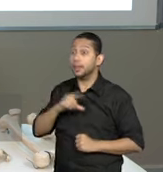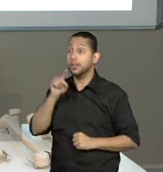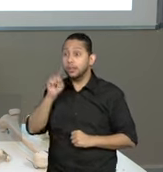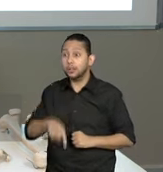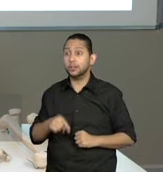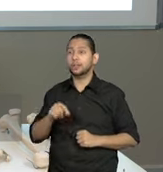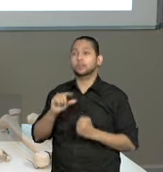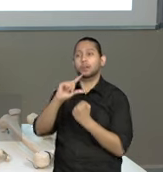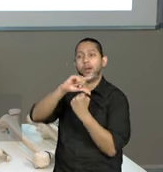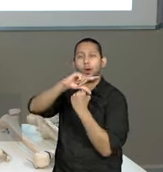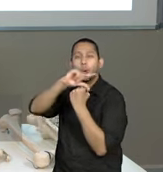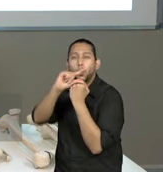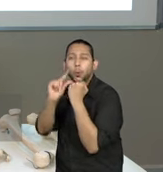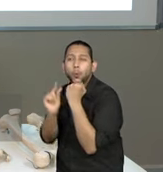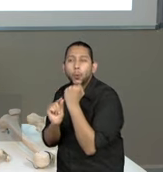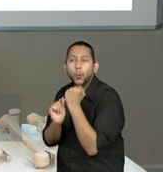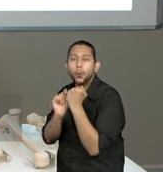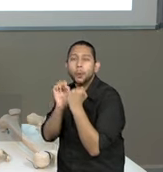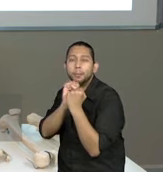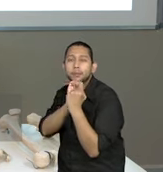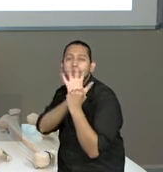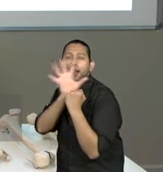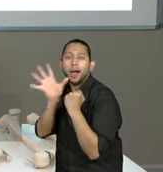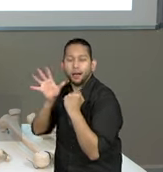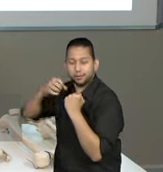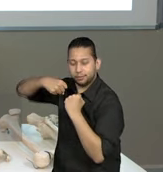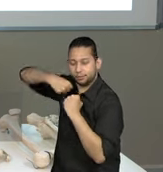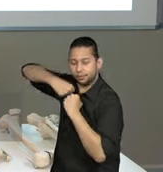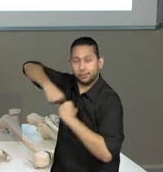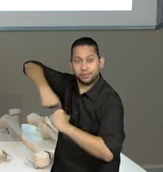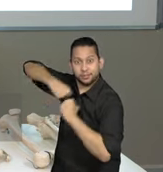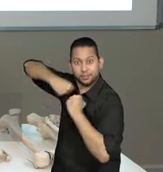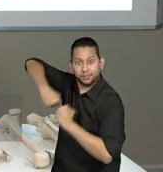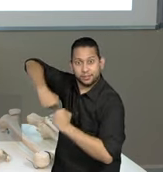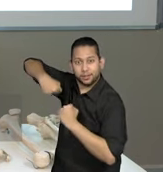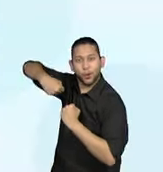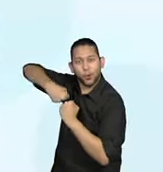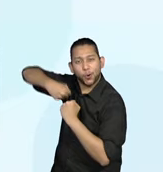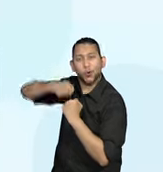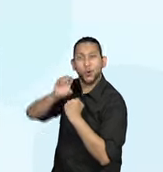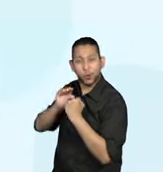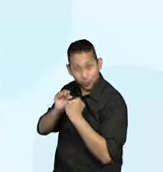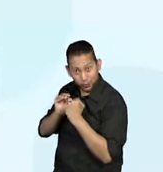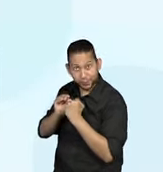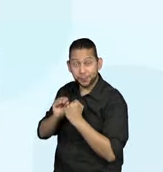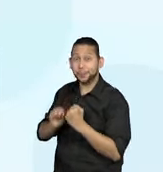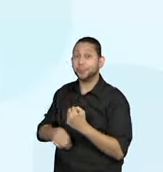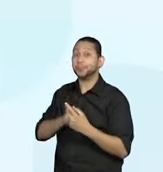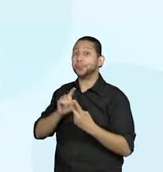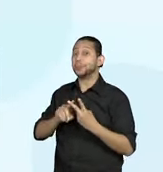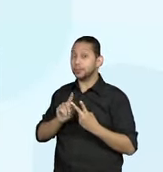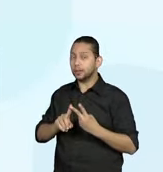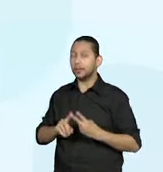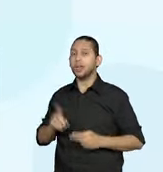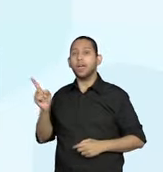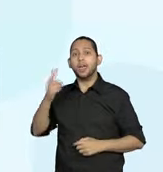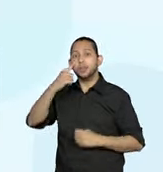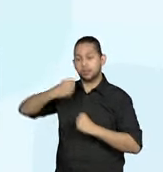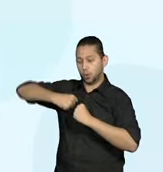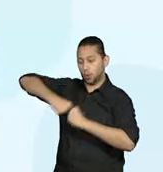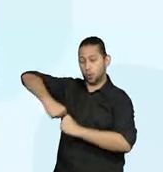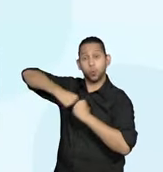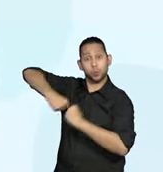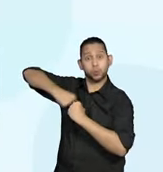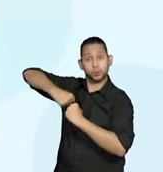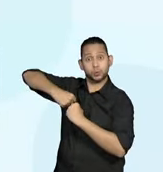tipo de material que é mais resistente, aí é mais flexível, o osso também vai